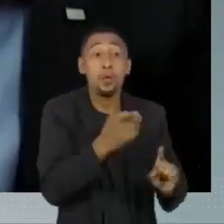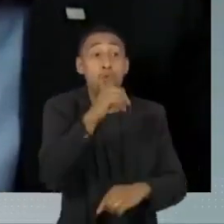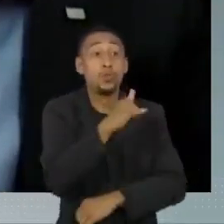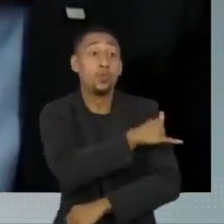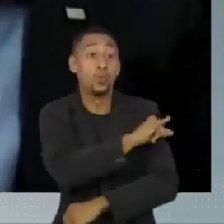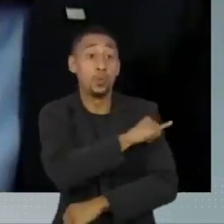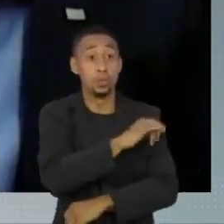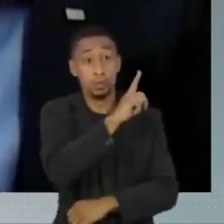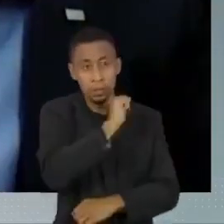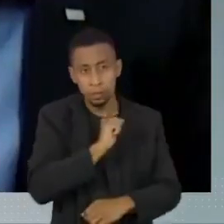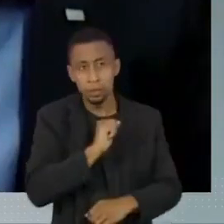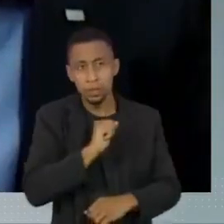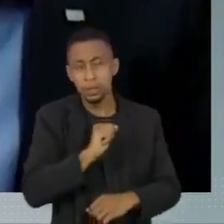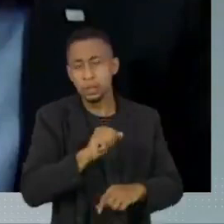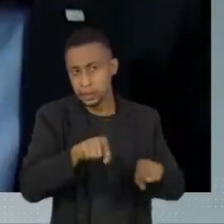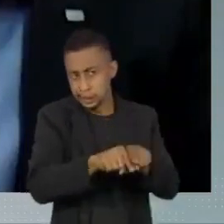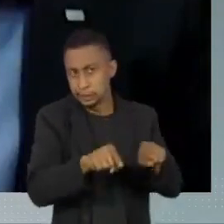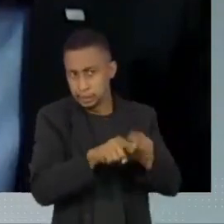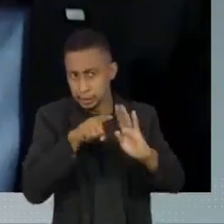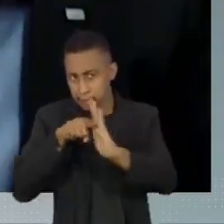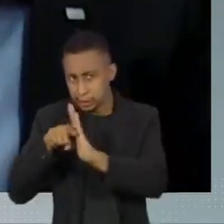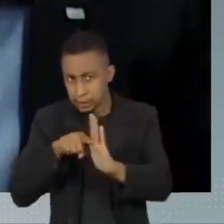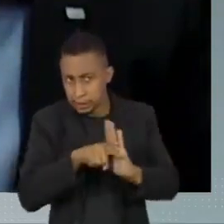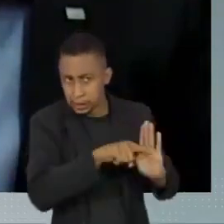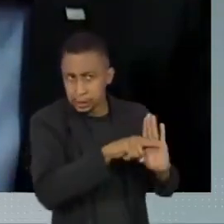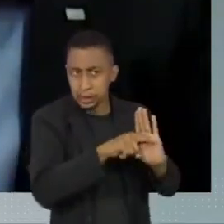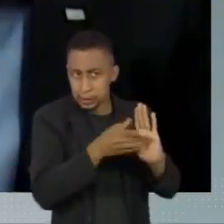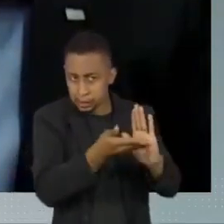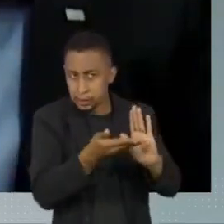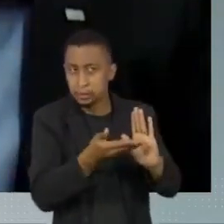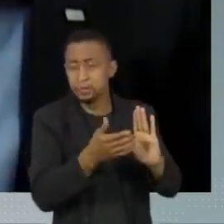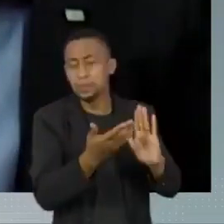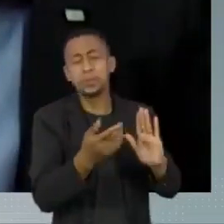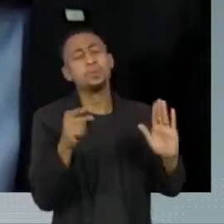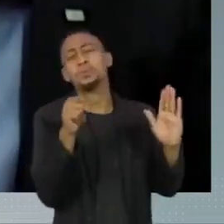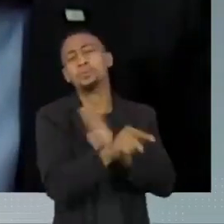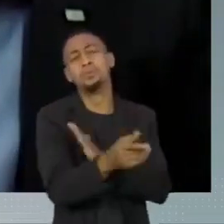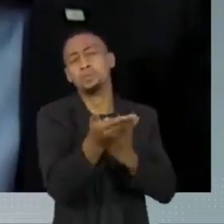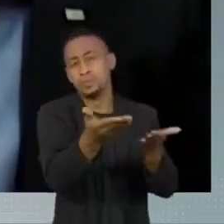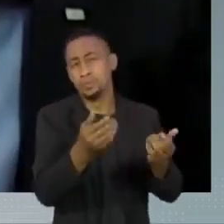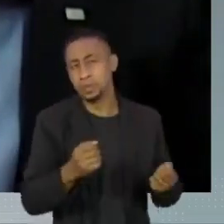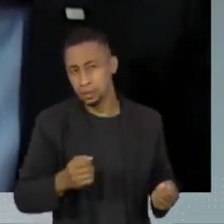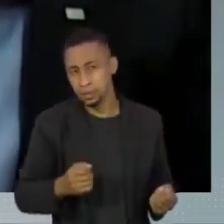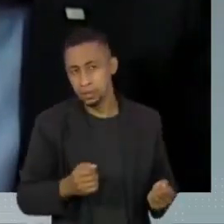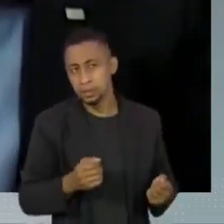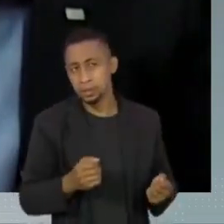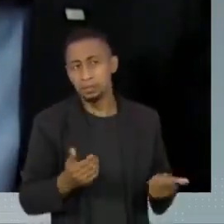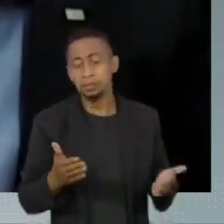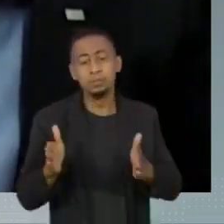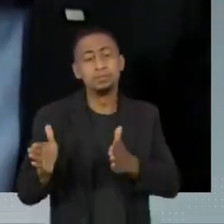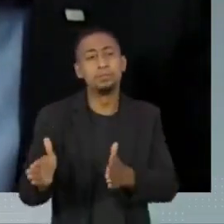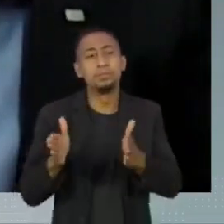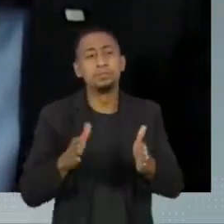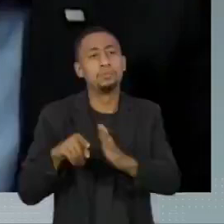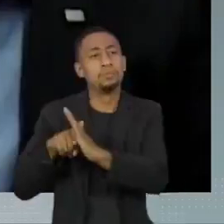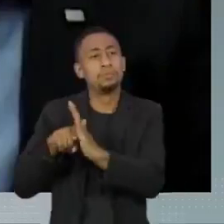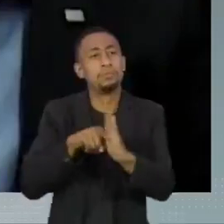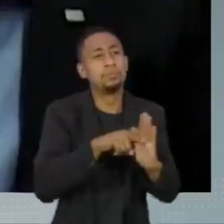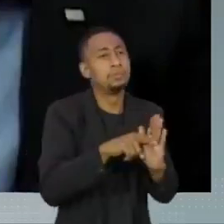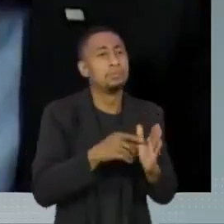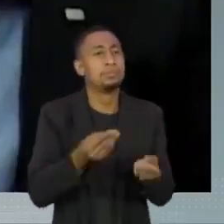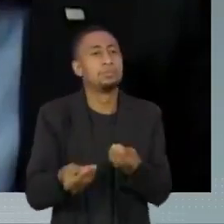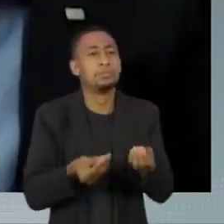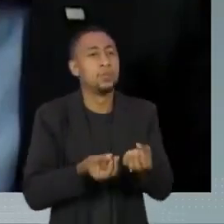de Janeiro? Há também a investigação, e aí eu te pergunto em que fase está essa investigação